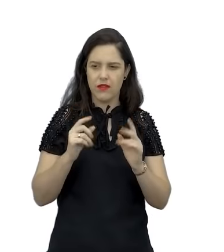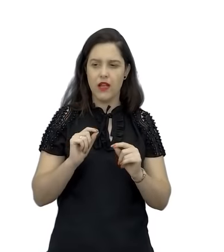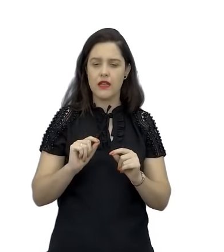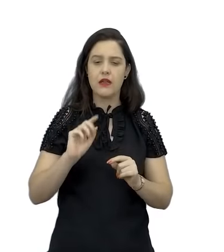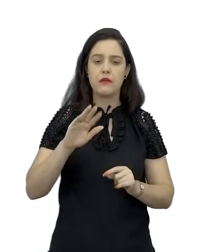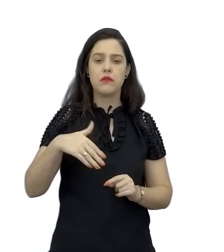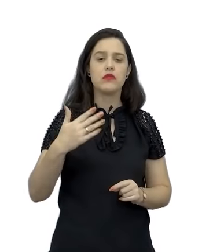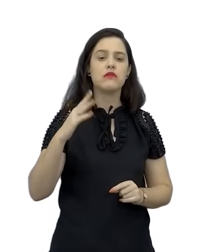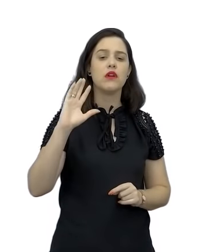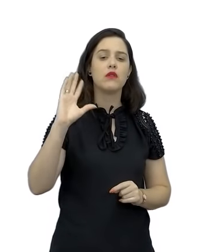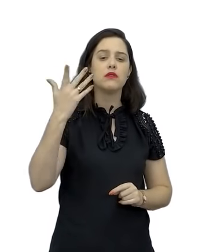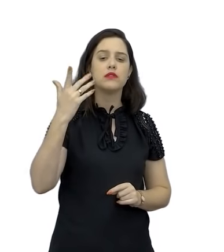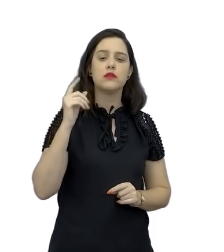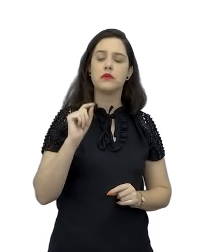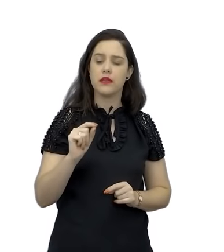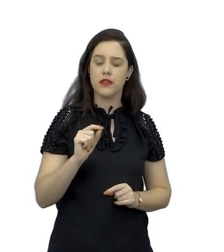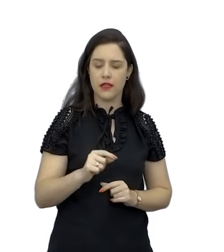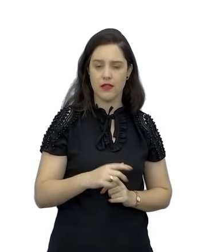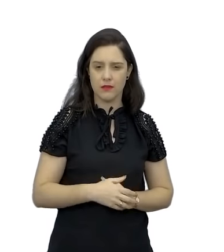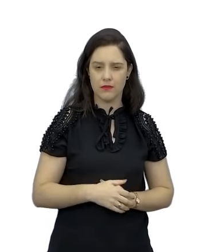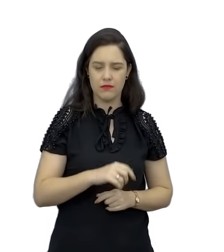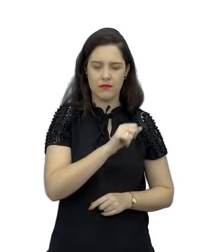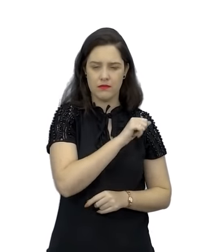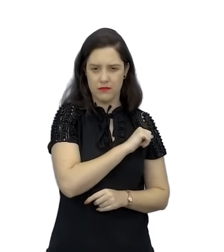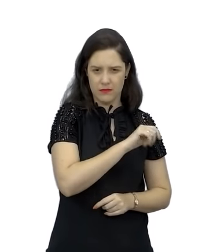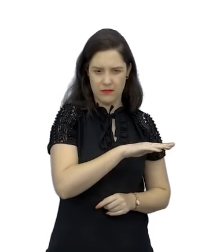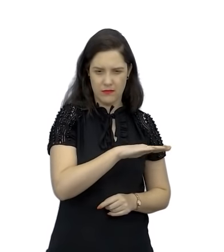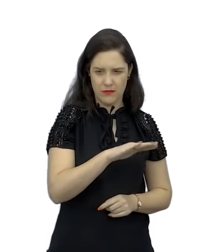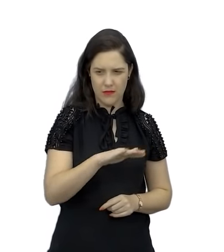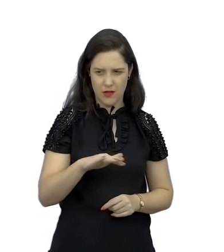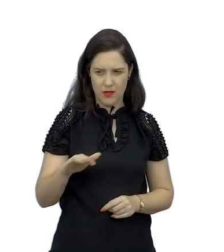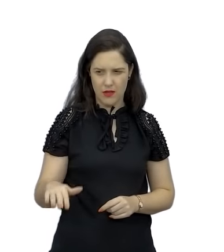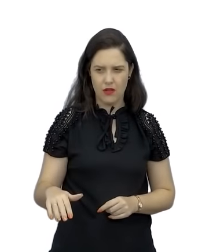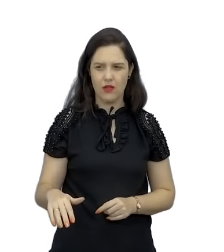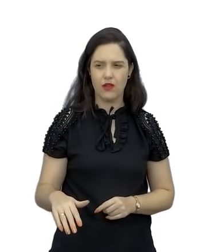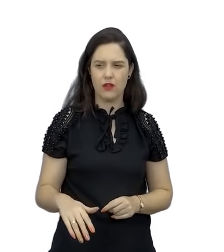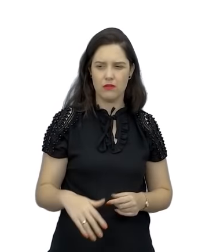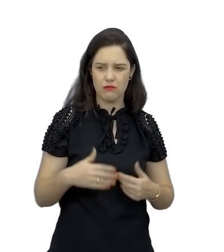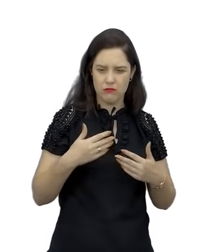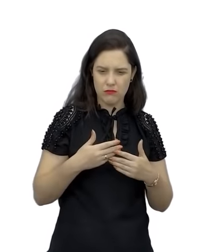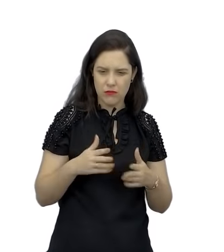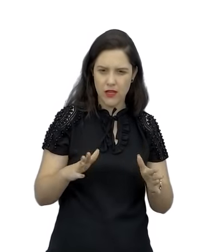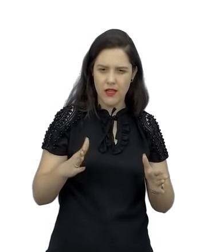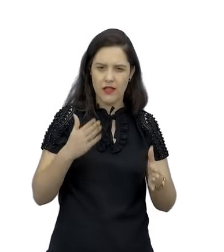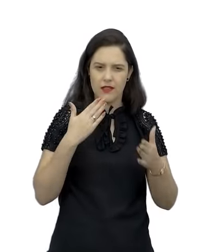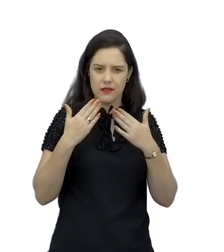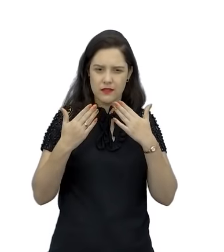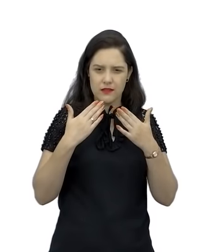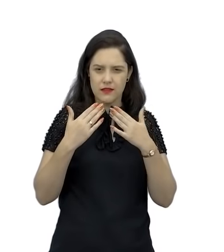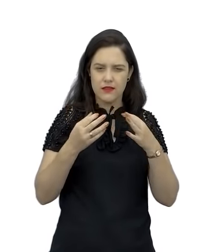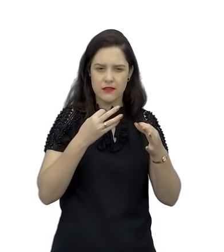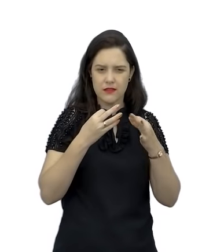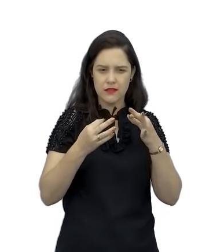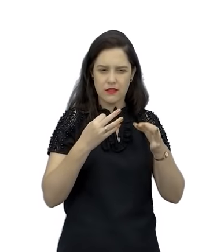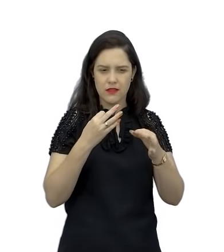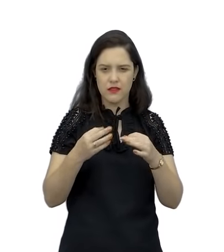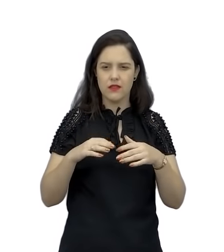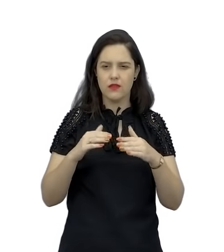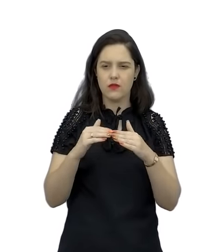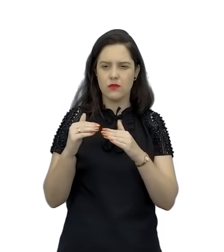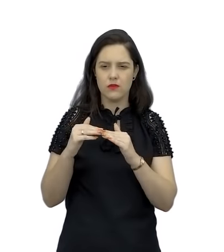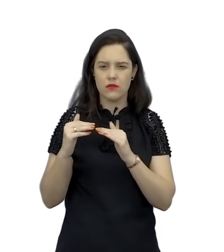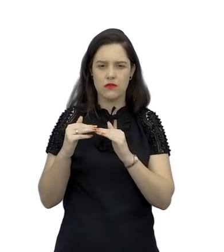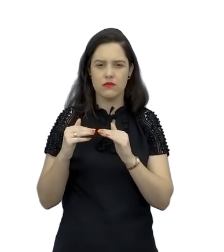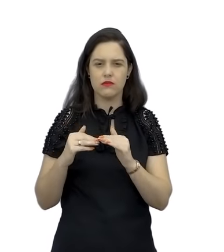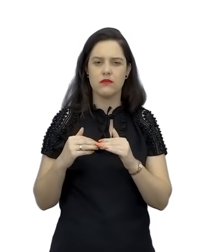acontecendo? Os alunos abrem uma plenária, eu vou em busca de um consenso, tá? E